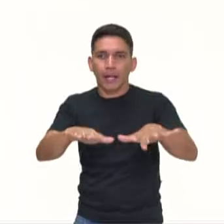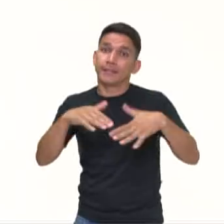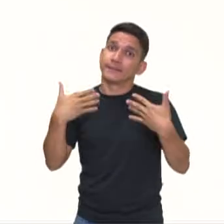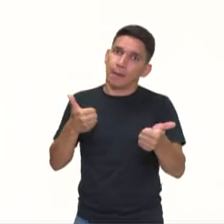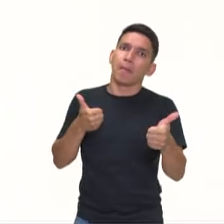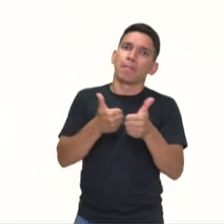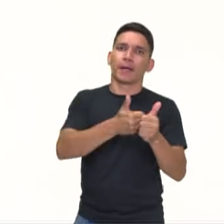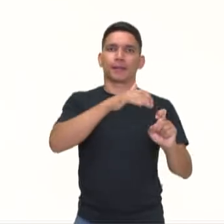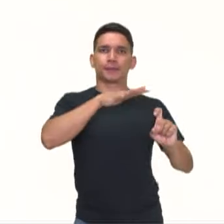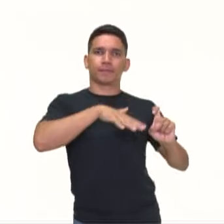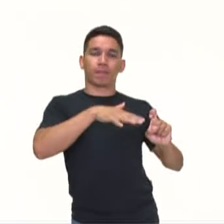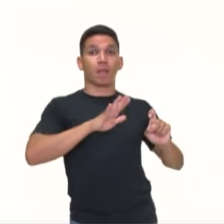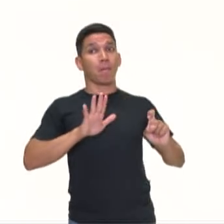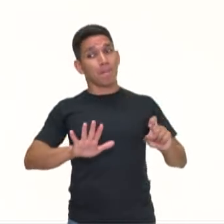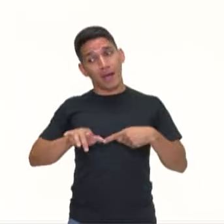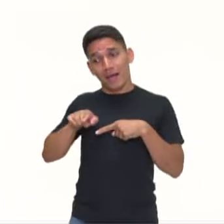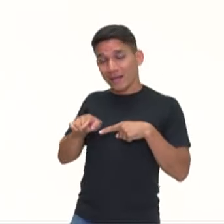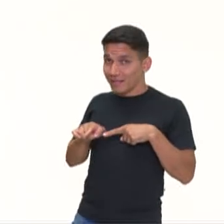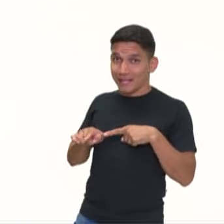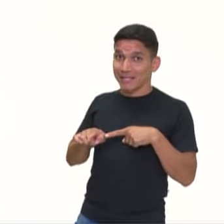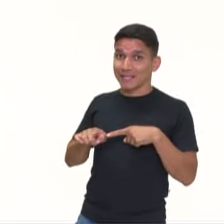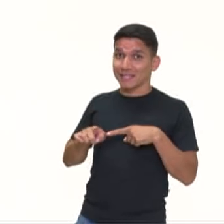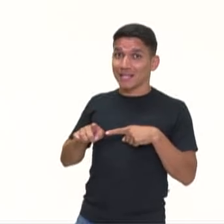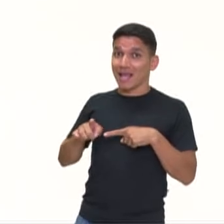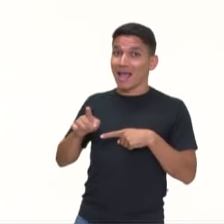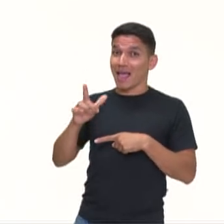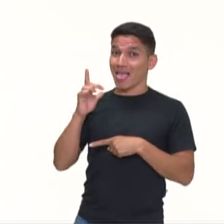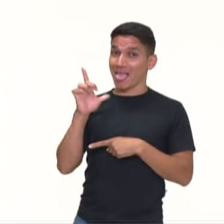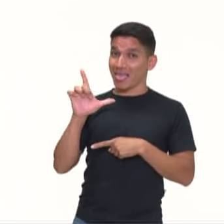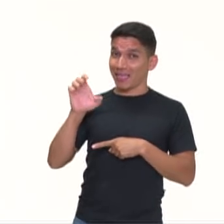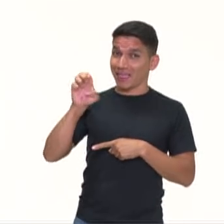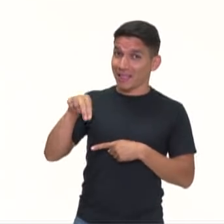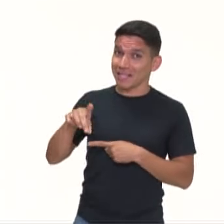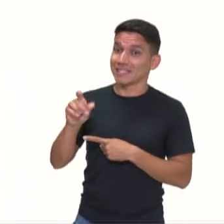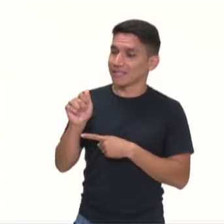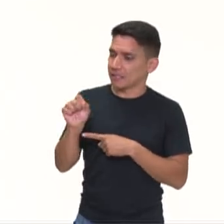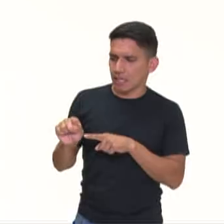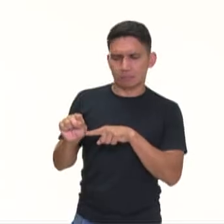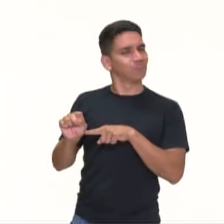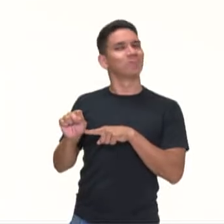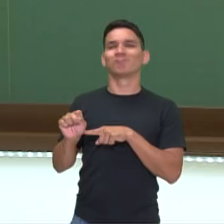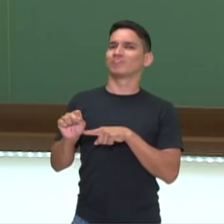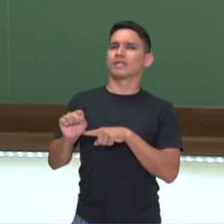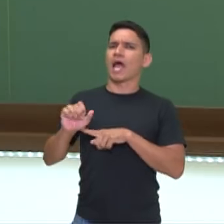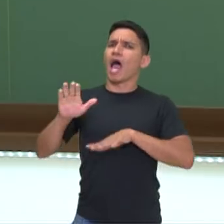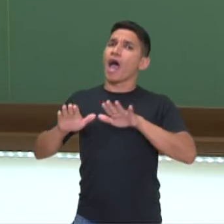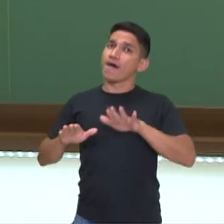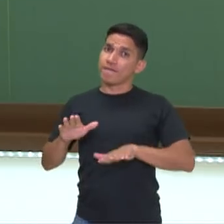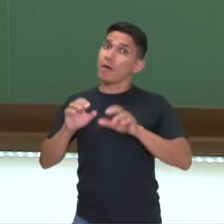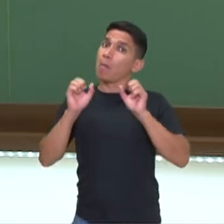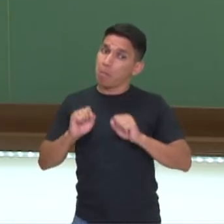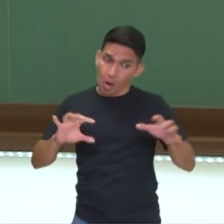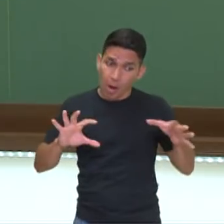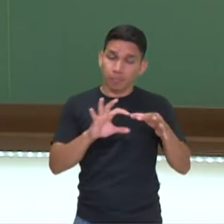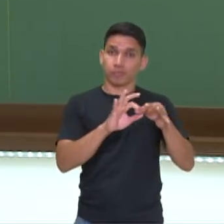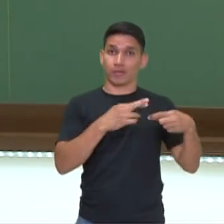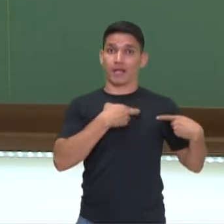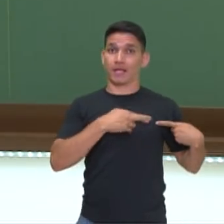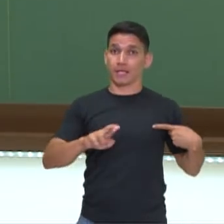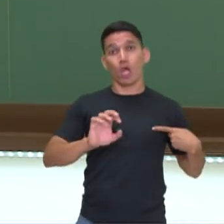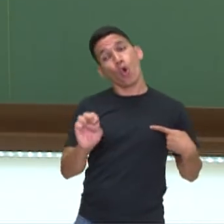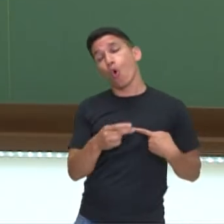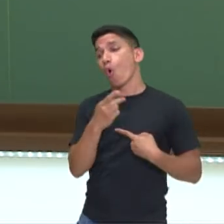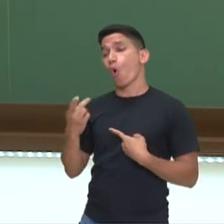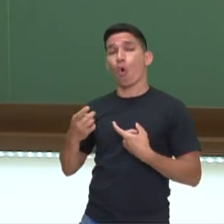mito. E nem sempre possui um apelo religioso. Às vezes a lenda não tem, ela pode ter ligação com a religião, mas às vezes a